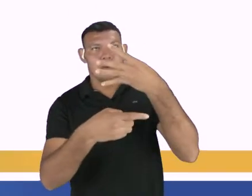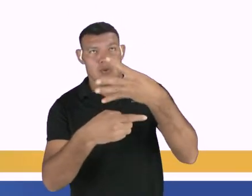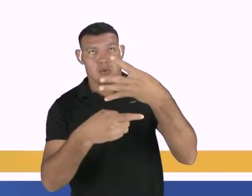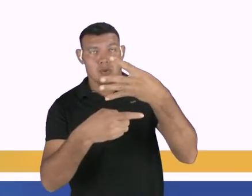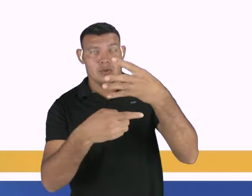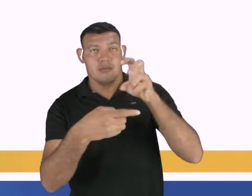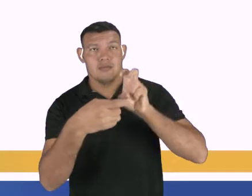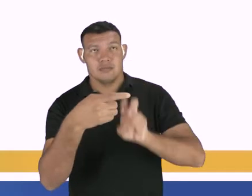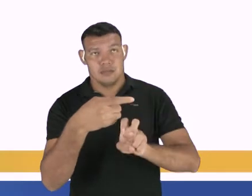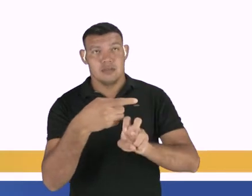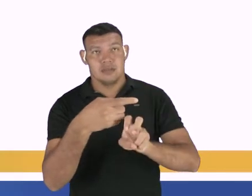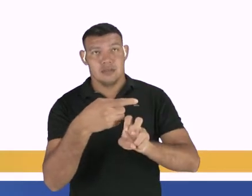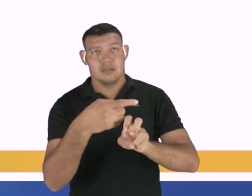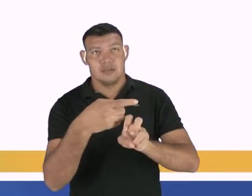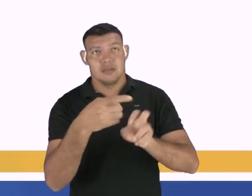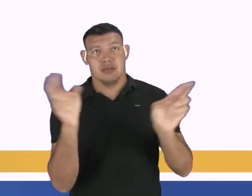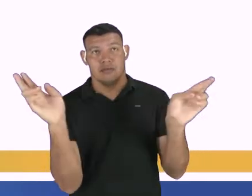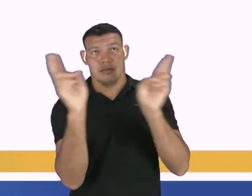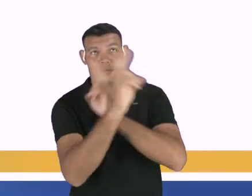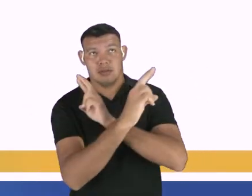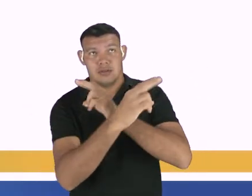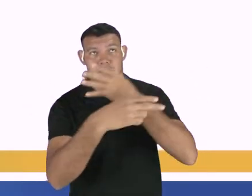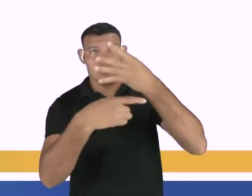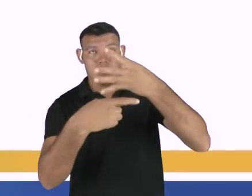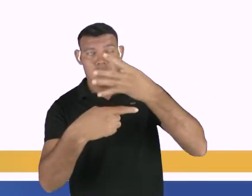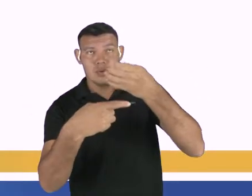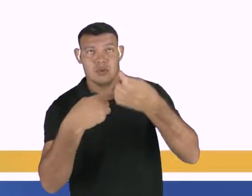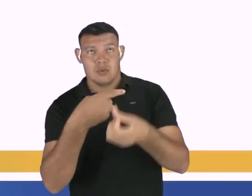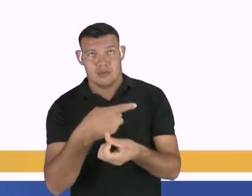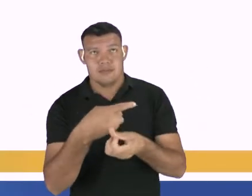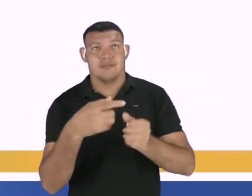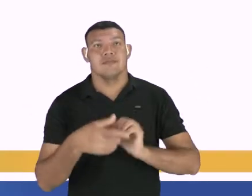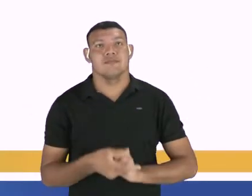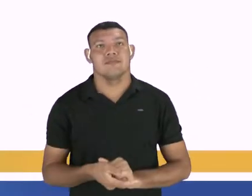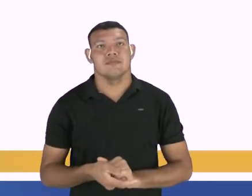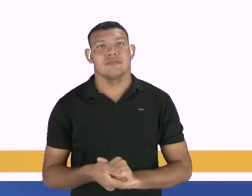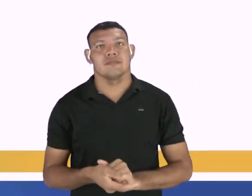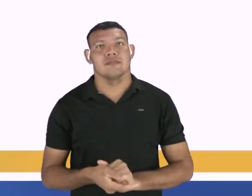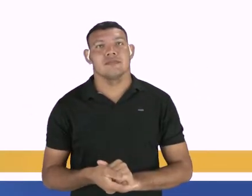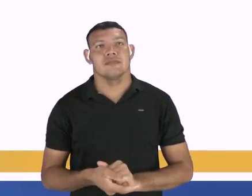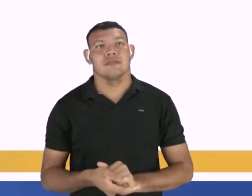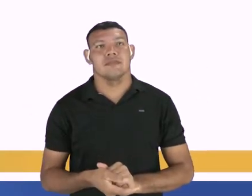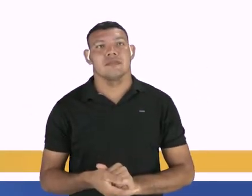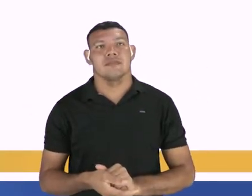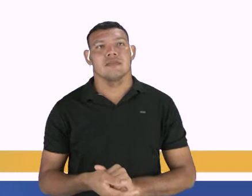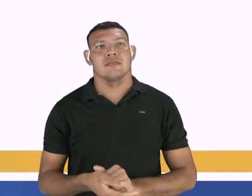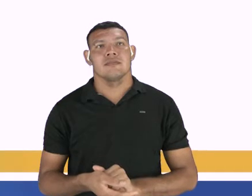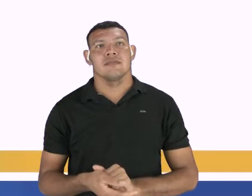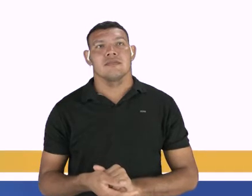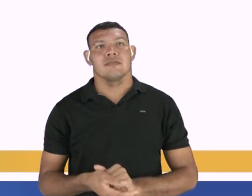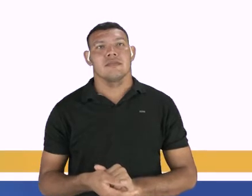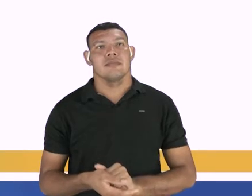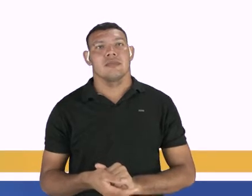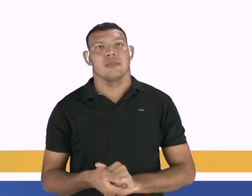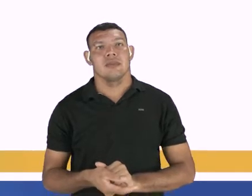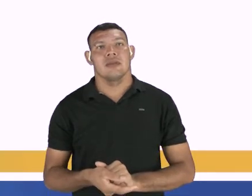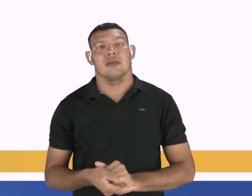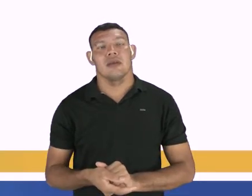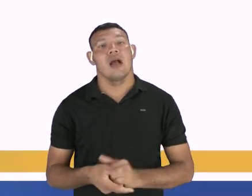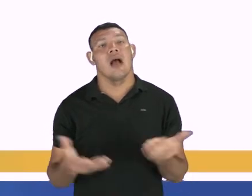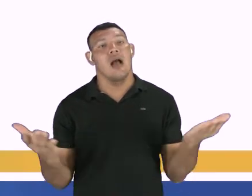de 4/6. Quando eu tenho, no caso, 4/5 de 4/6, uma fração eu